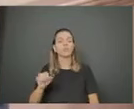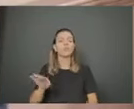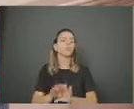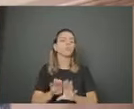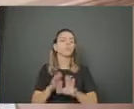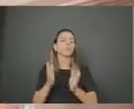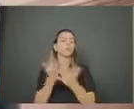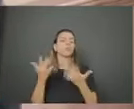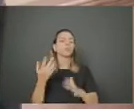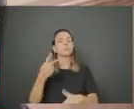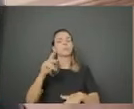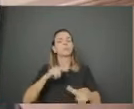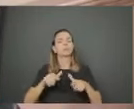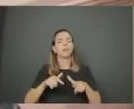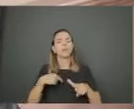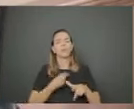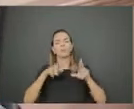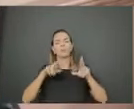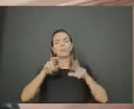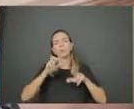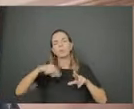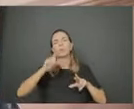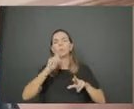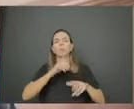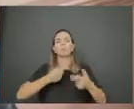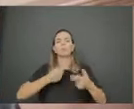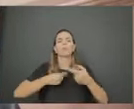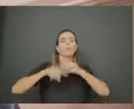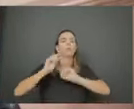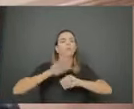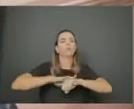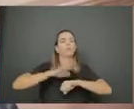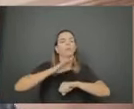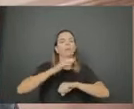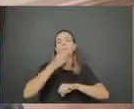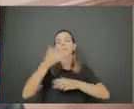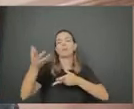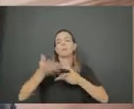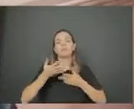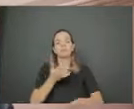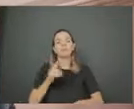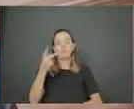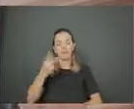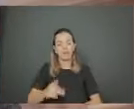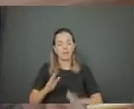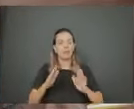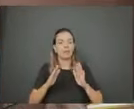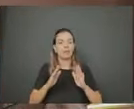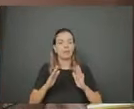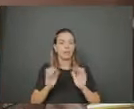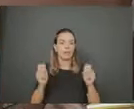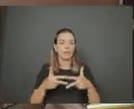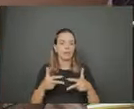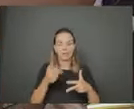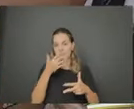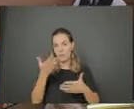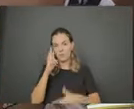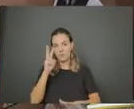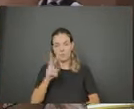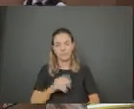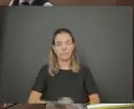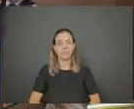torce que vocês consigam avançar cada vez mais. Bem-vindo novamente a essa casa, sempre bom tê-lo presente, comandante. Obrigado, vereador Mauro